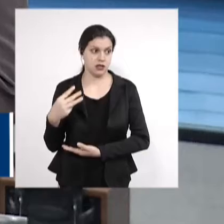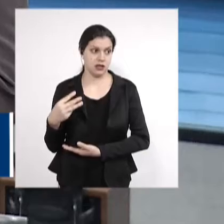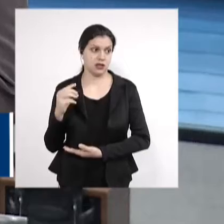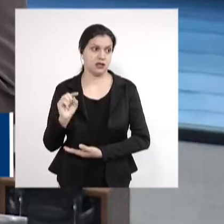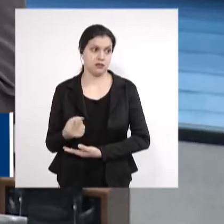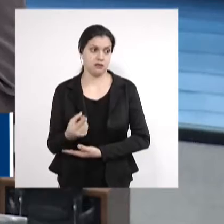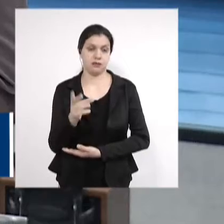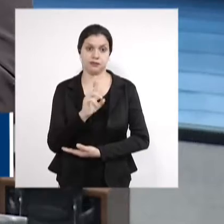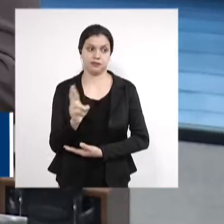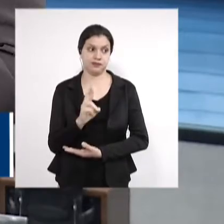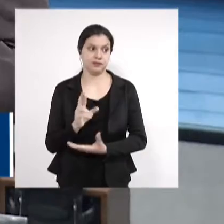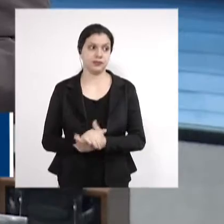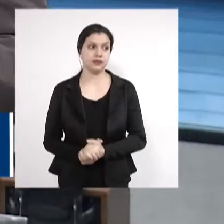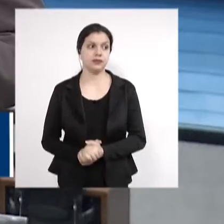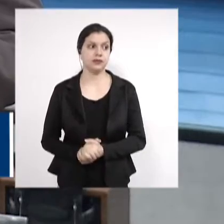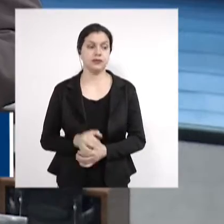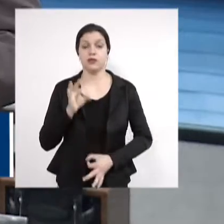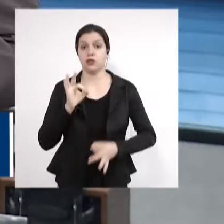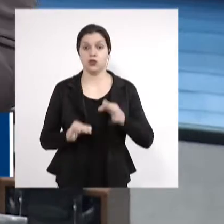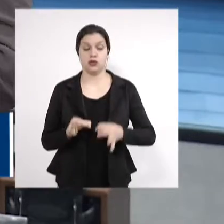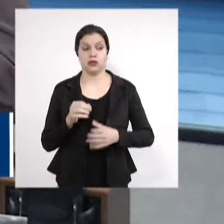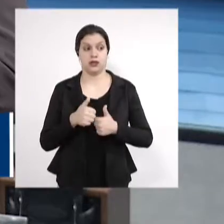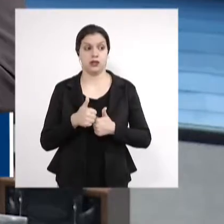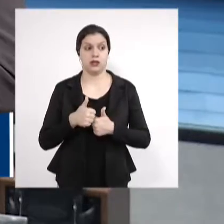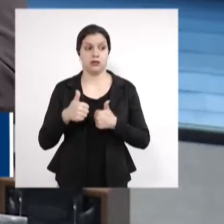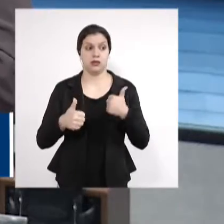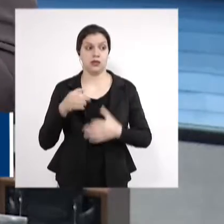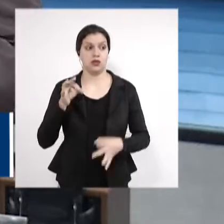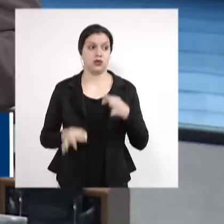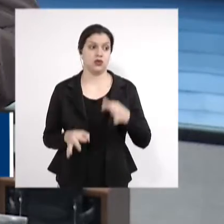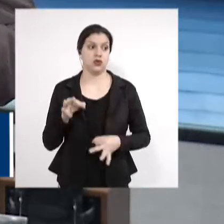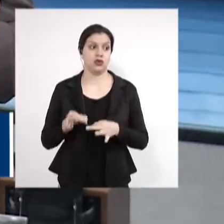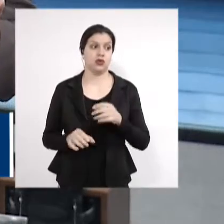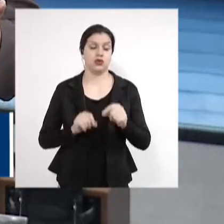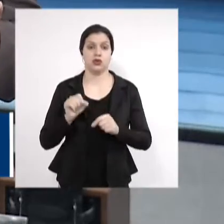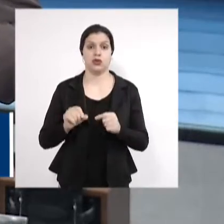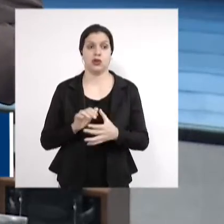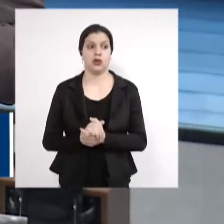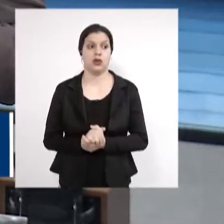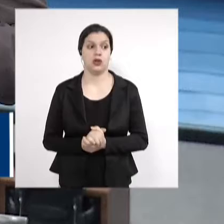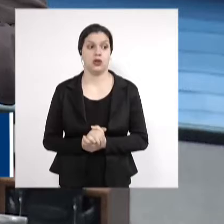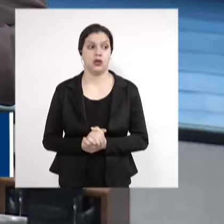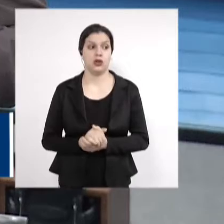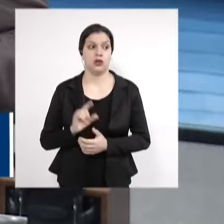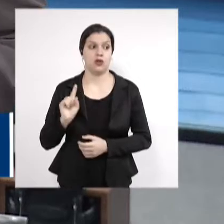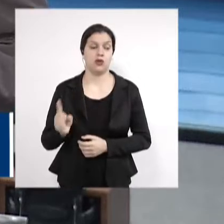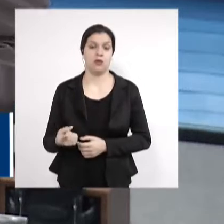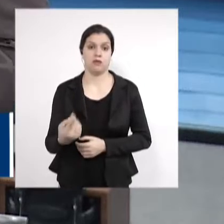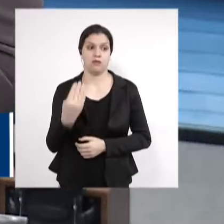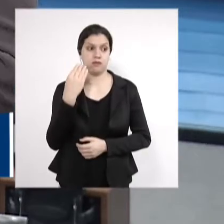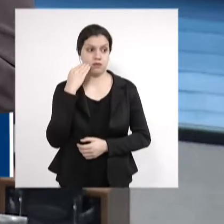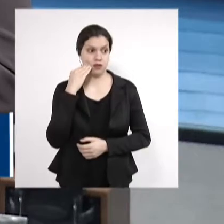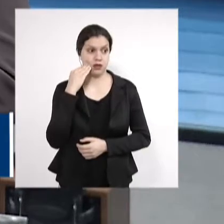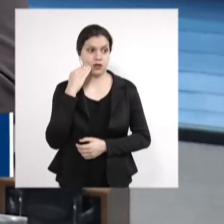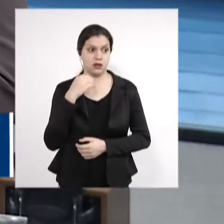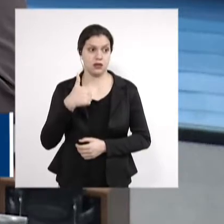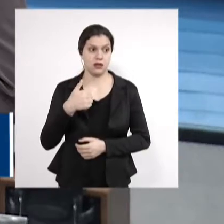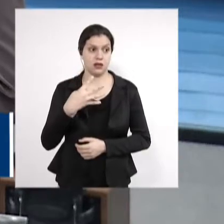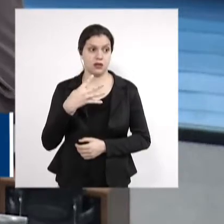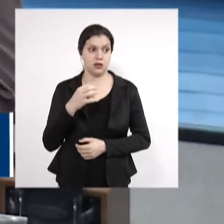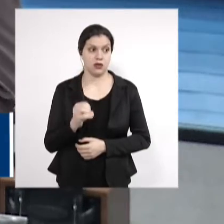612.333.000 reais. O Poder Judiciário, Maritê, assim, depois do Poder Executivo, fica com a maior fatia, com 1,140 bilhões de